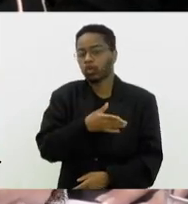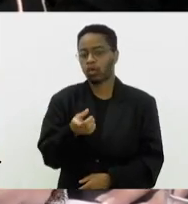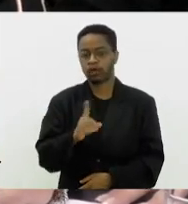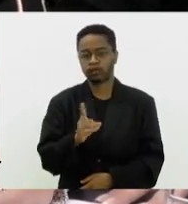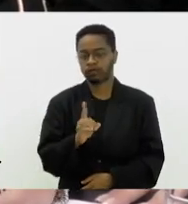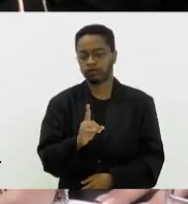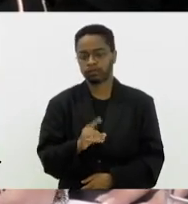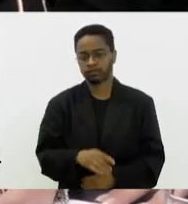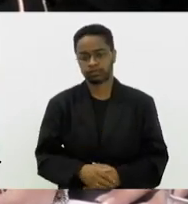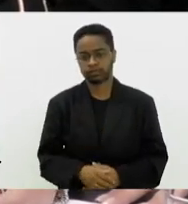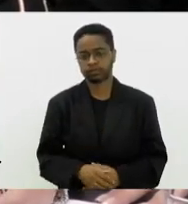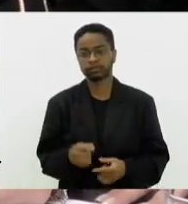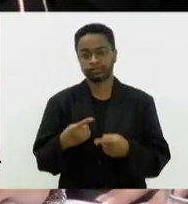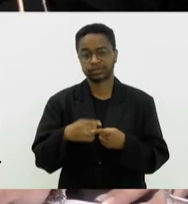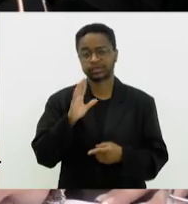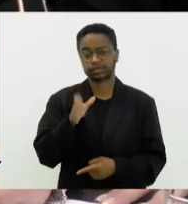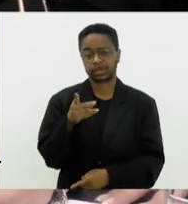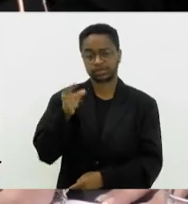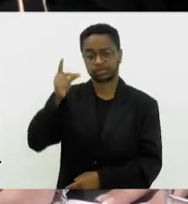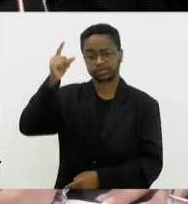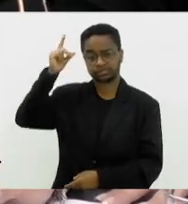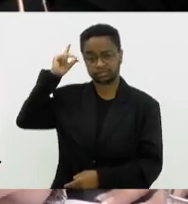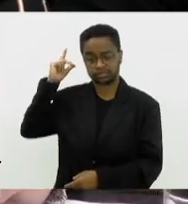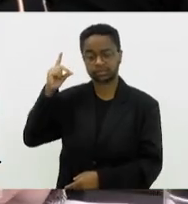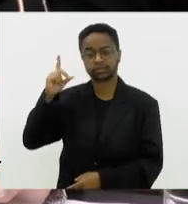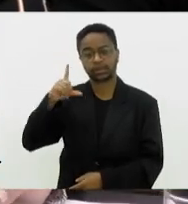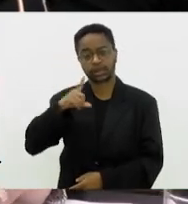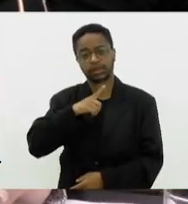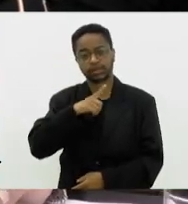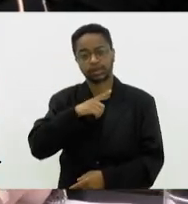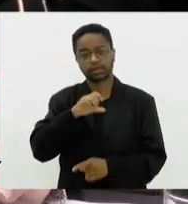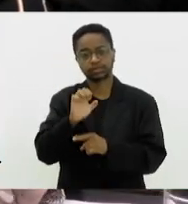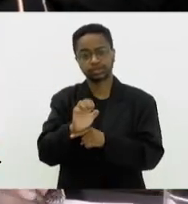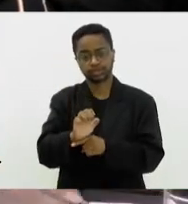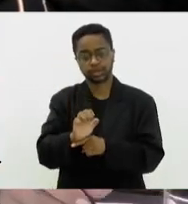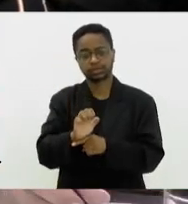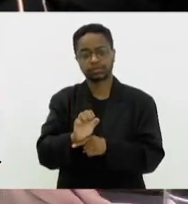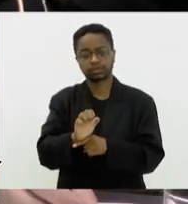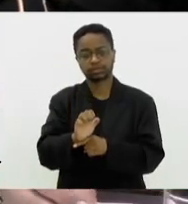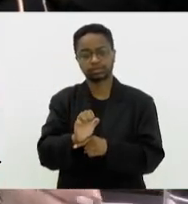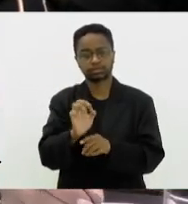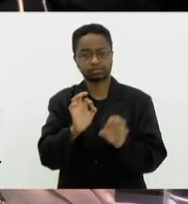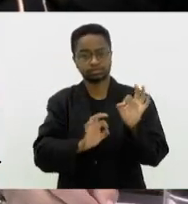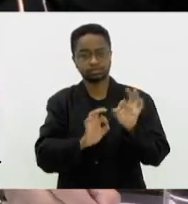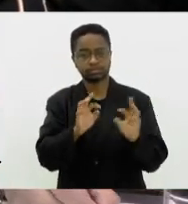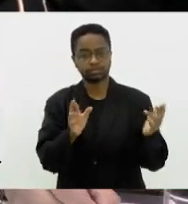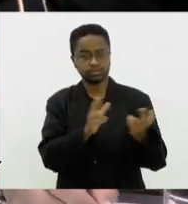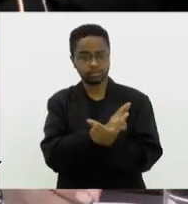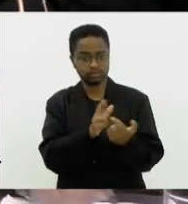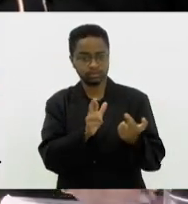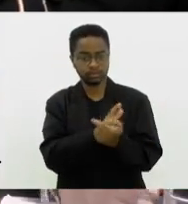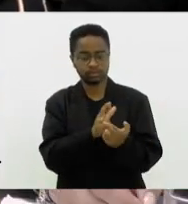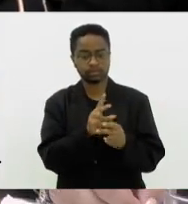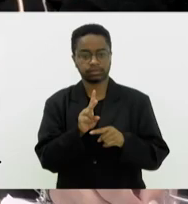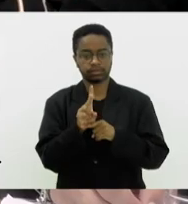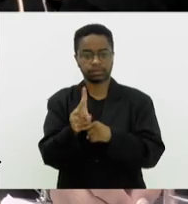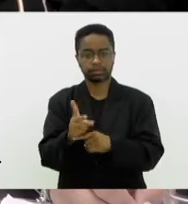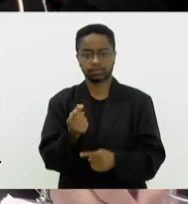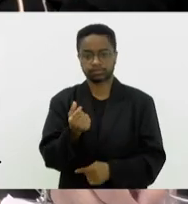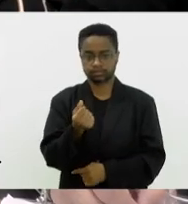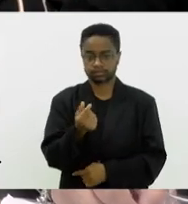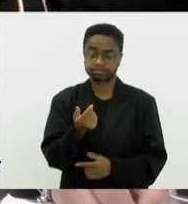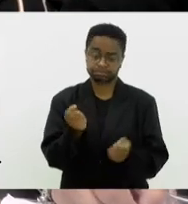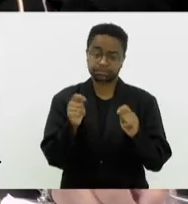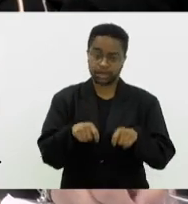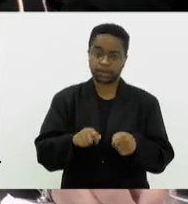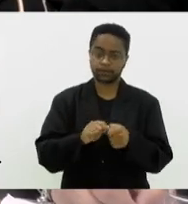inovadora. Desde muito tempo, né, você tem o Estado estabelecendo esse tipo de relação de empréstimo. É possível